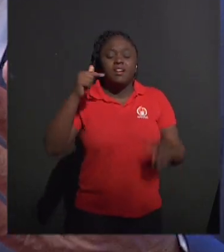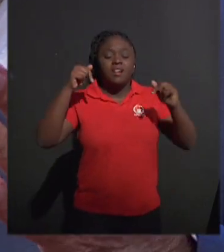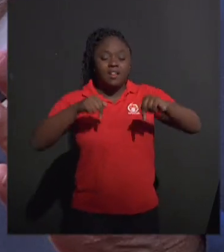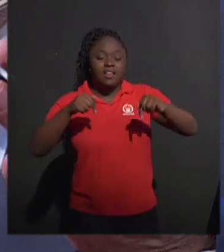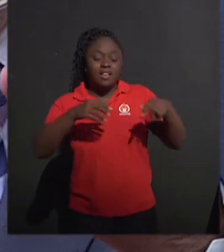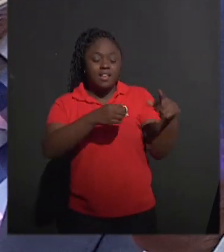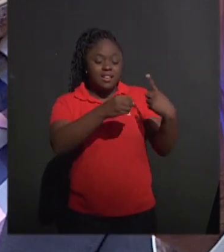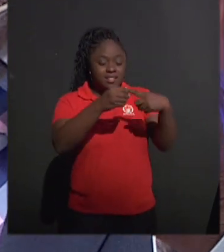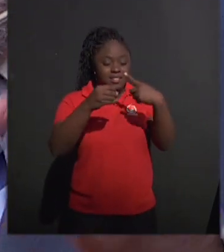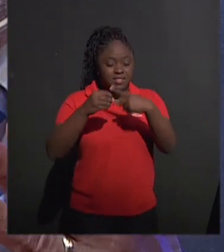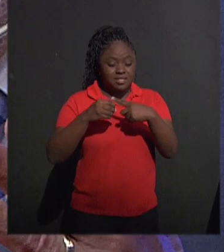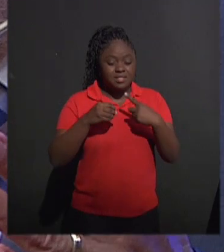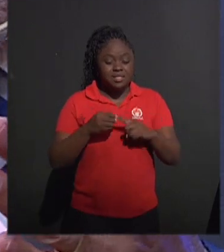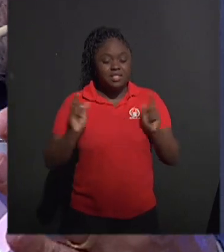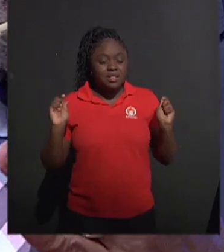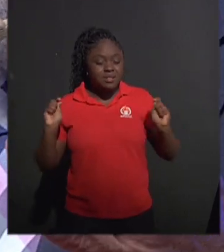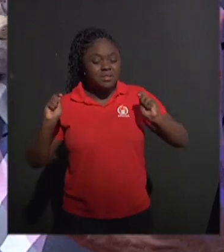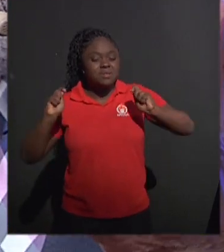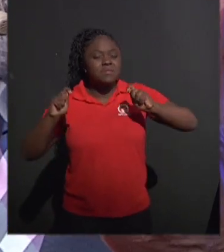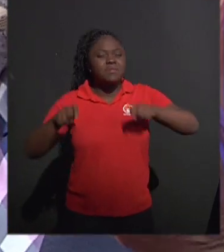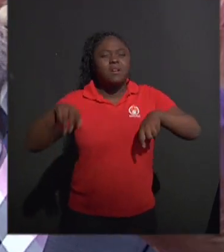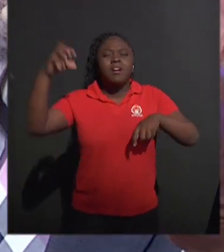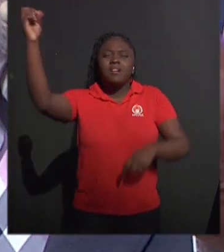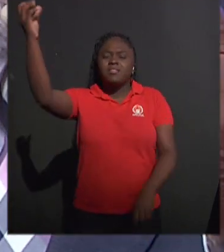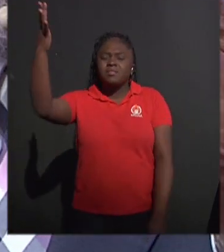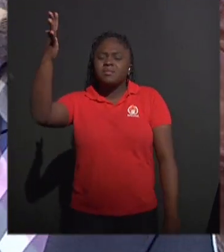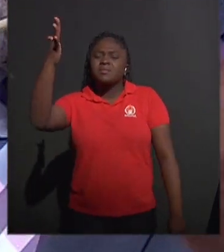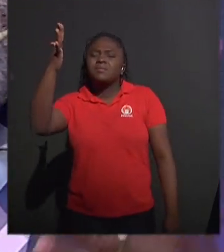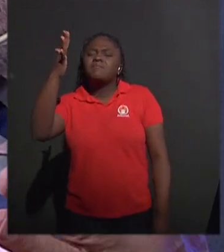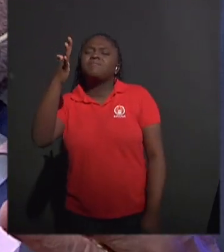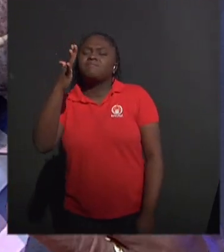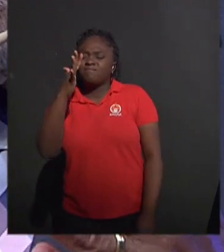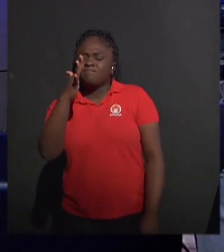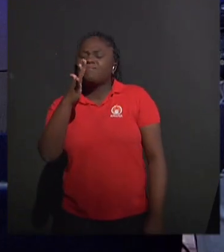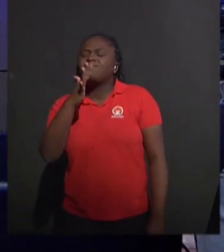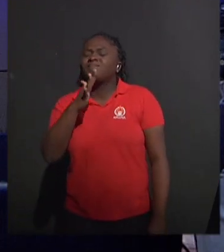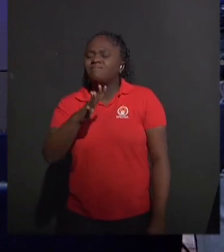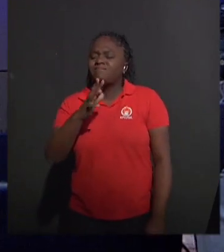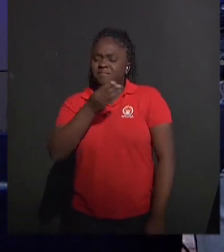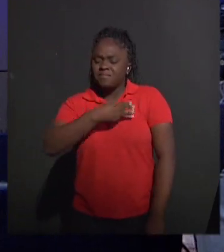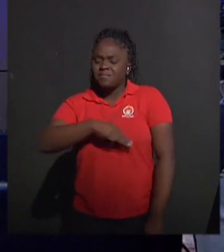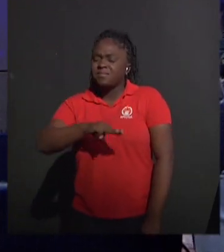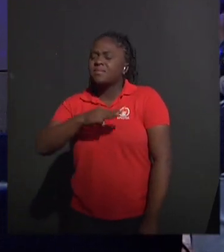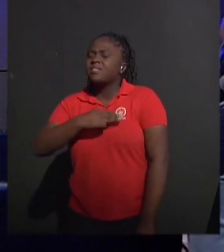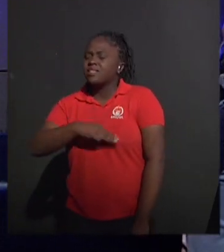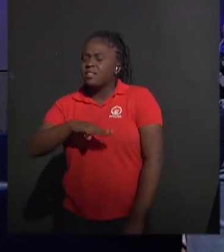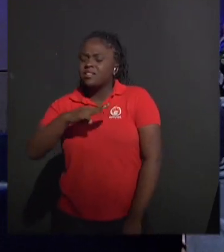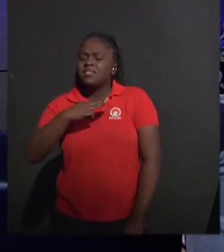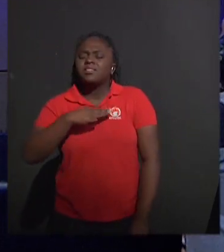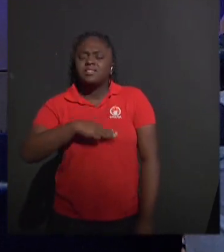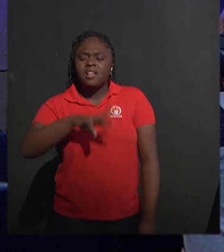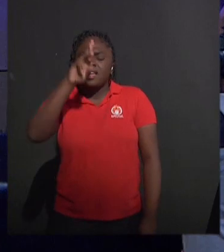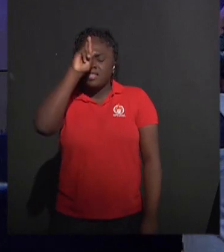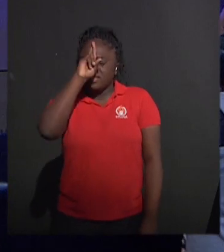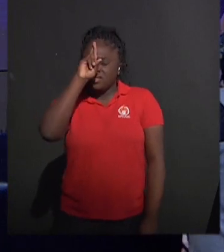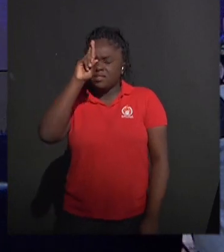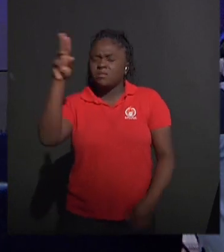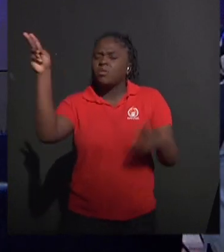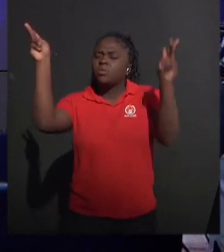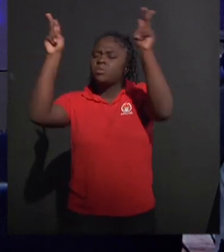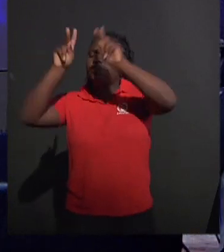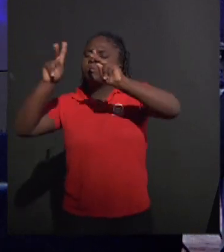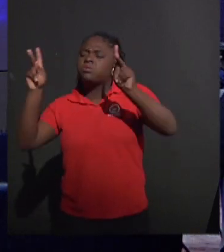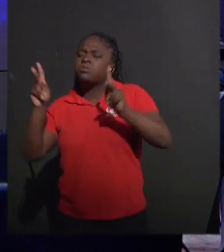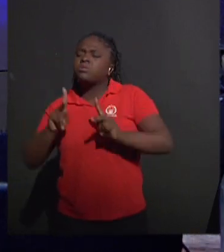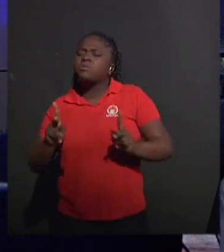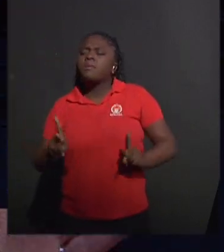cidade seja inundada pelo Teu favor, seja inundada pela Tua misericórdia. Senhor, que a paz